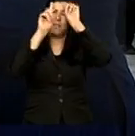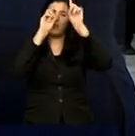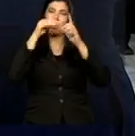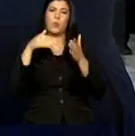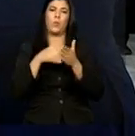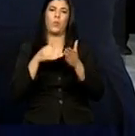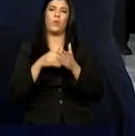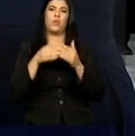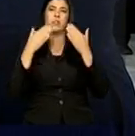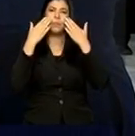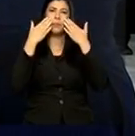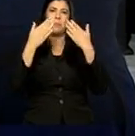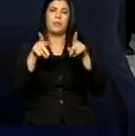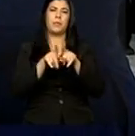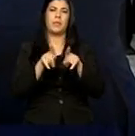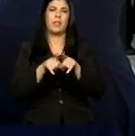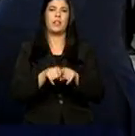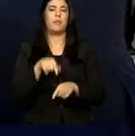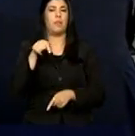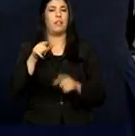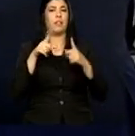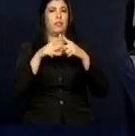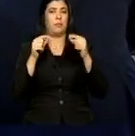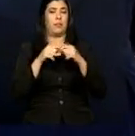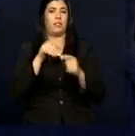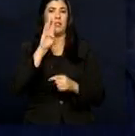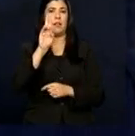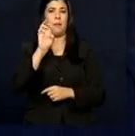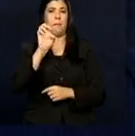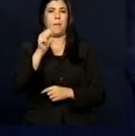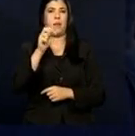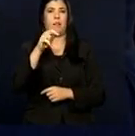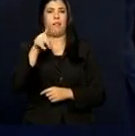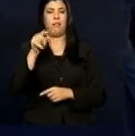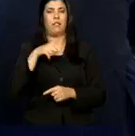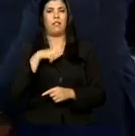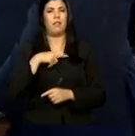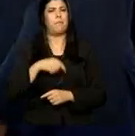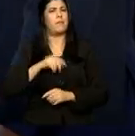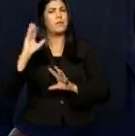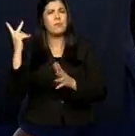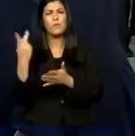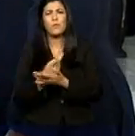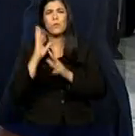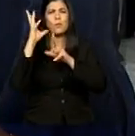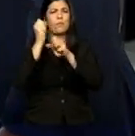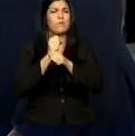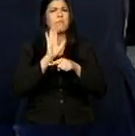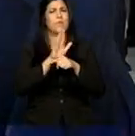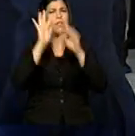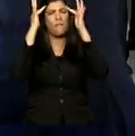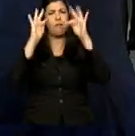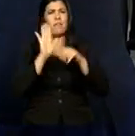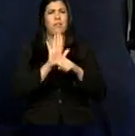última participação. Beatriz Lenz, de Brasília. Esse é um momento histórico. Fico muito feliz por ter contribuído para